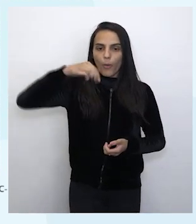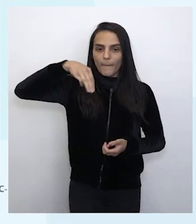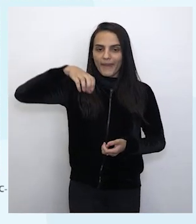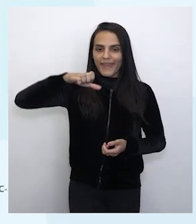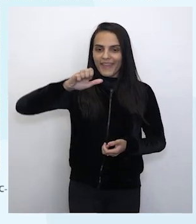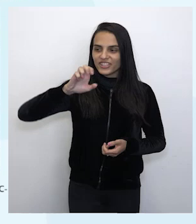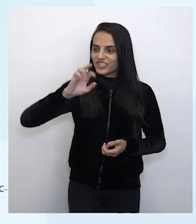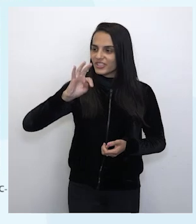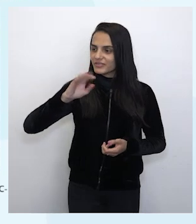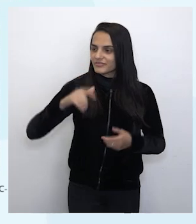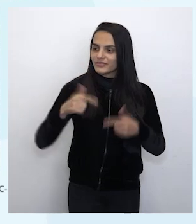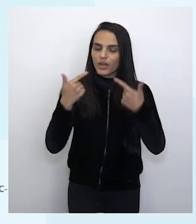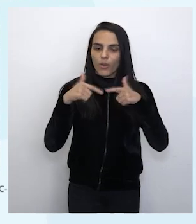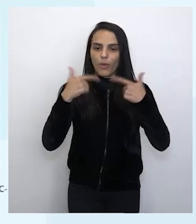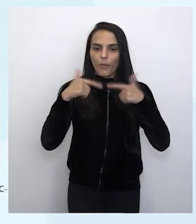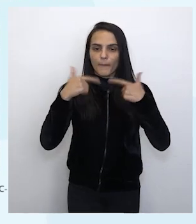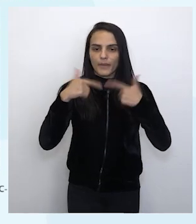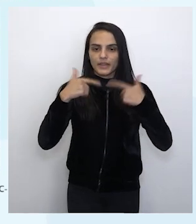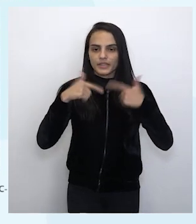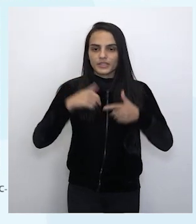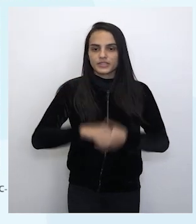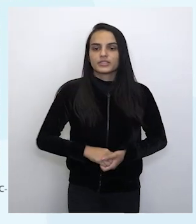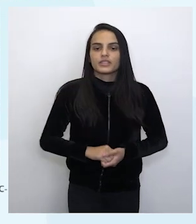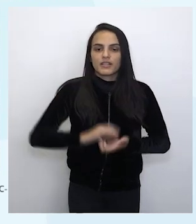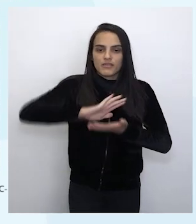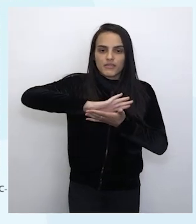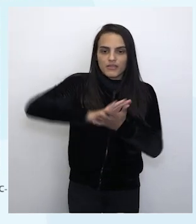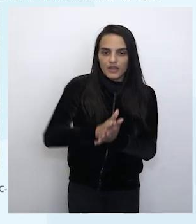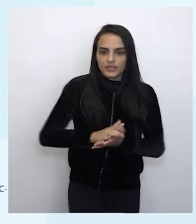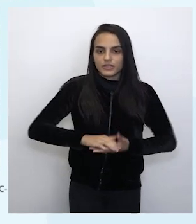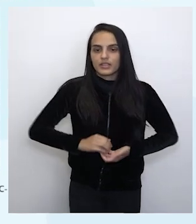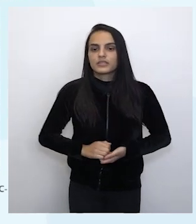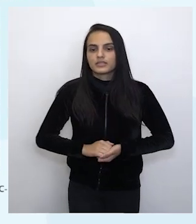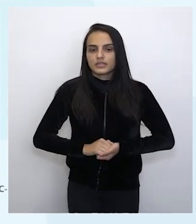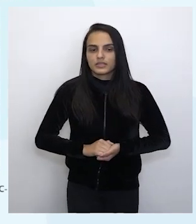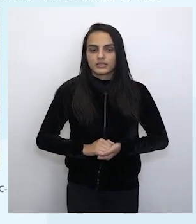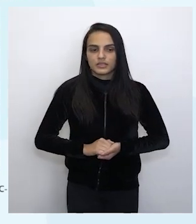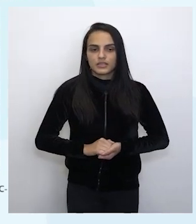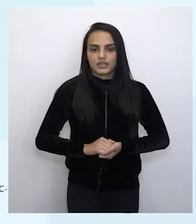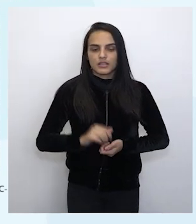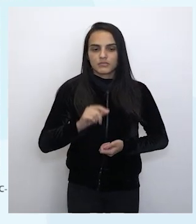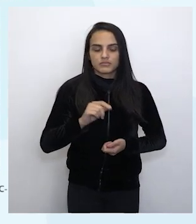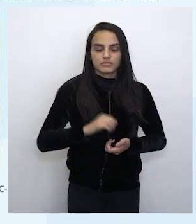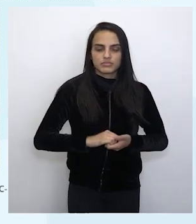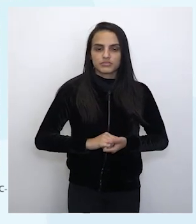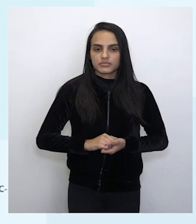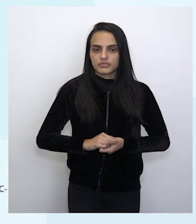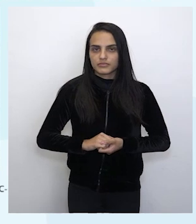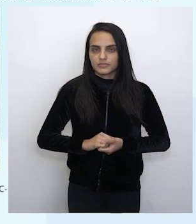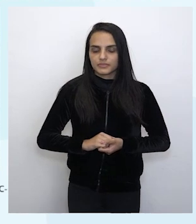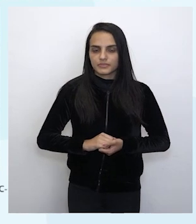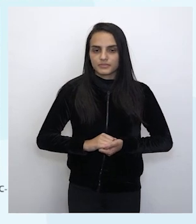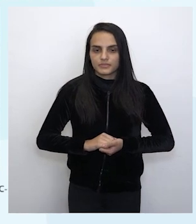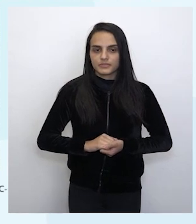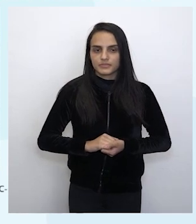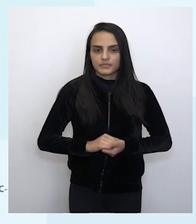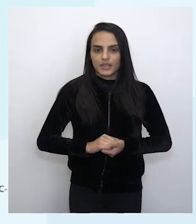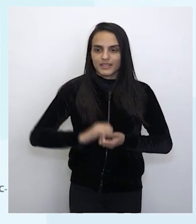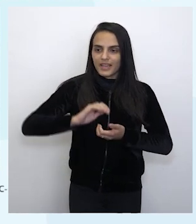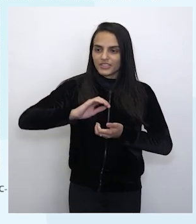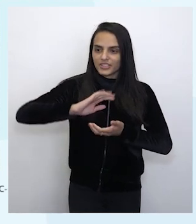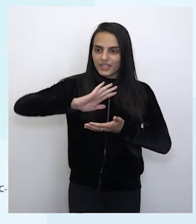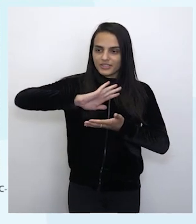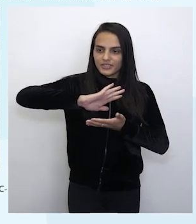e a tragicomédia. A tragicomédia, geralmente, ela pegava, né, elementos aí, né, tanto da tragédia quanto